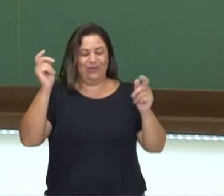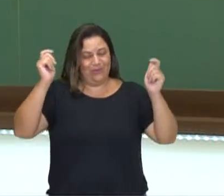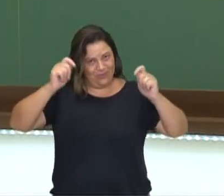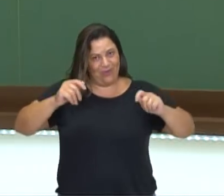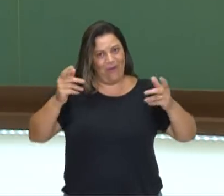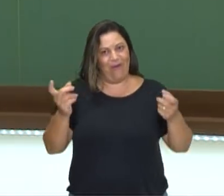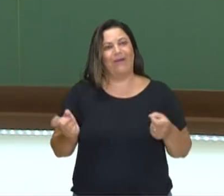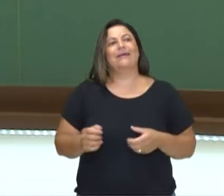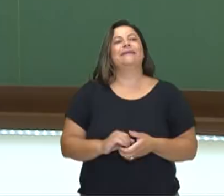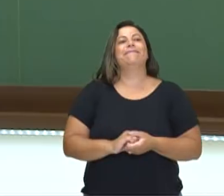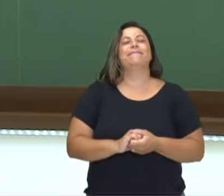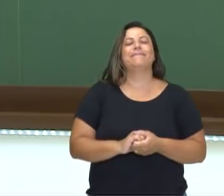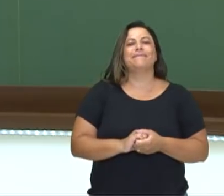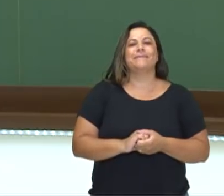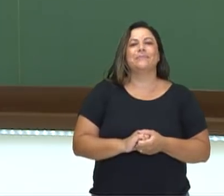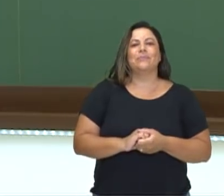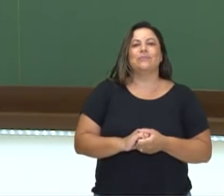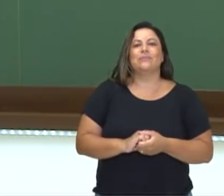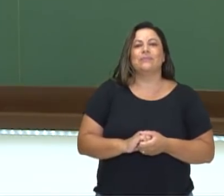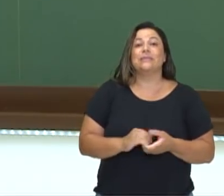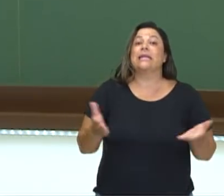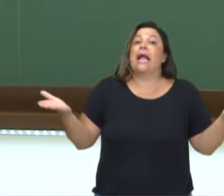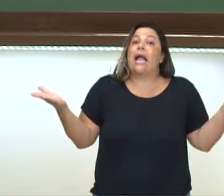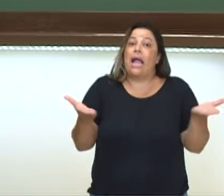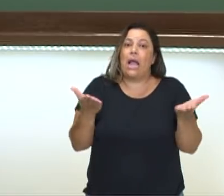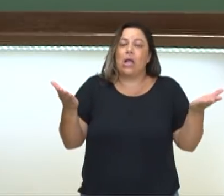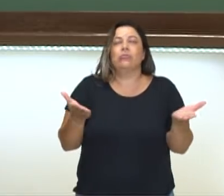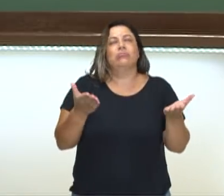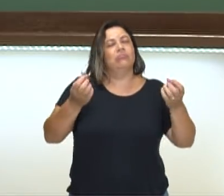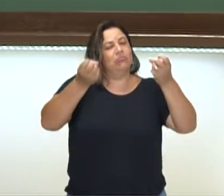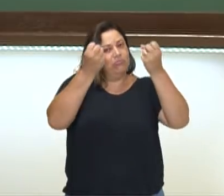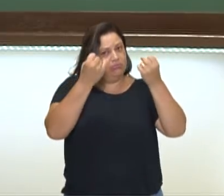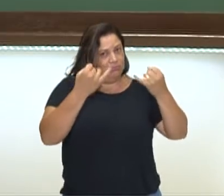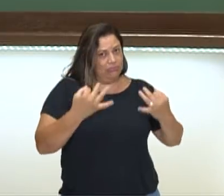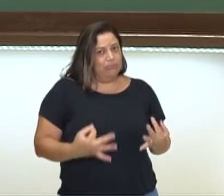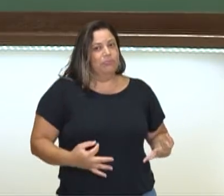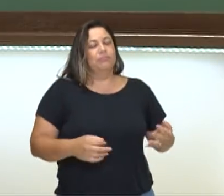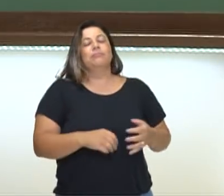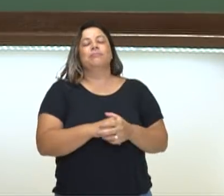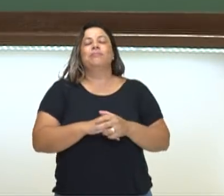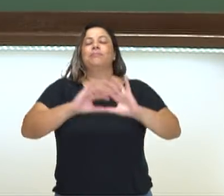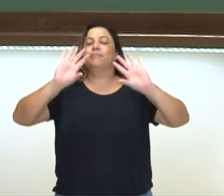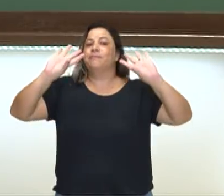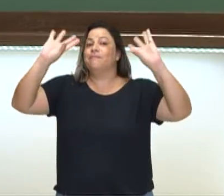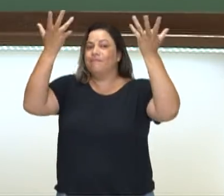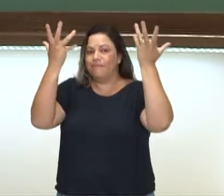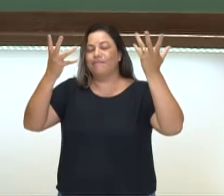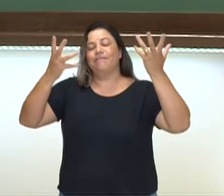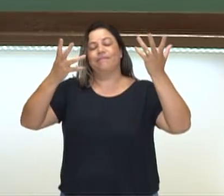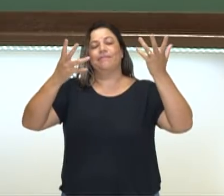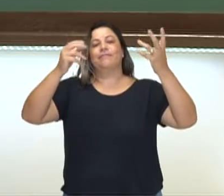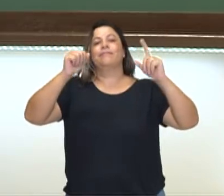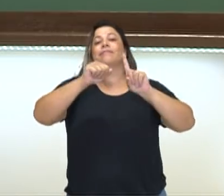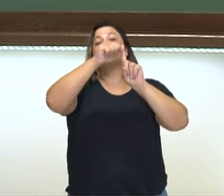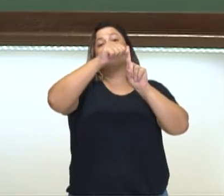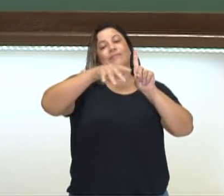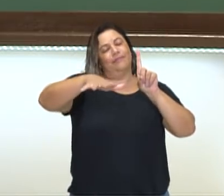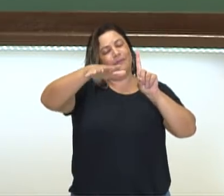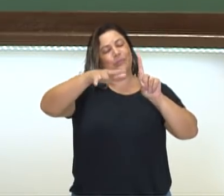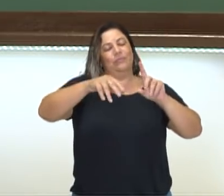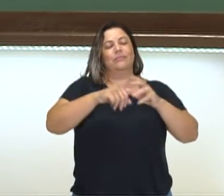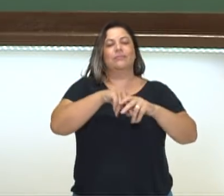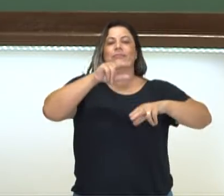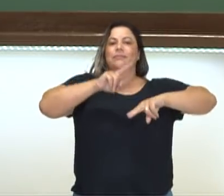folclore. Bem, agora que nós falamos então das festas populares, falamos da festa